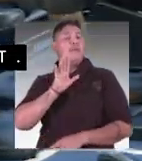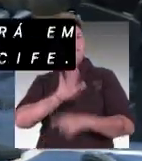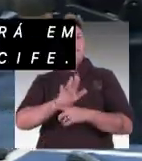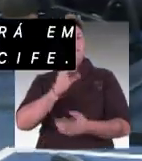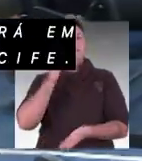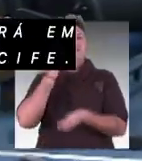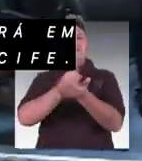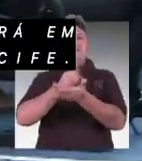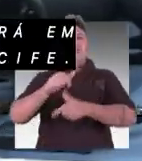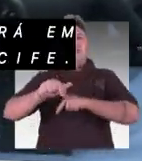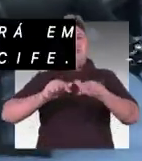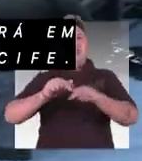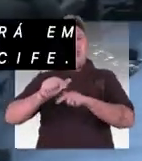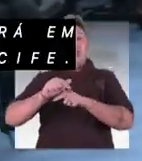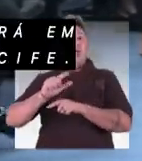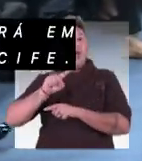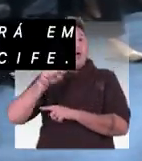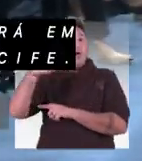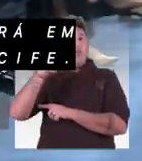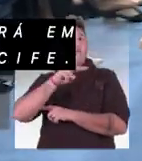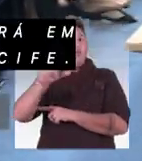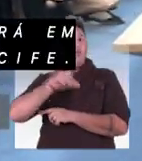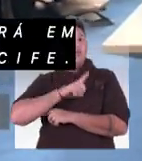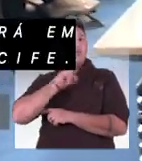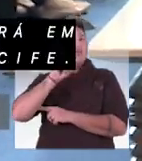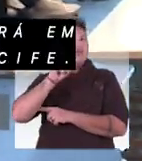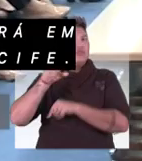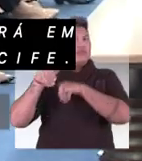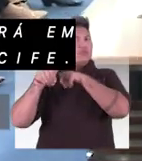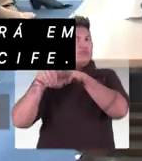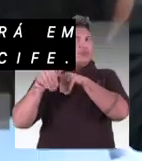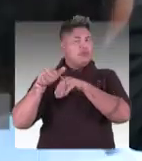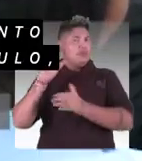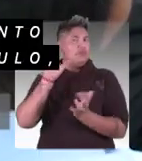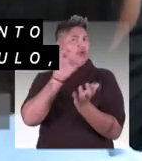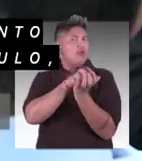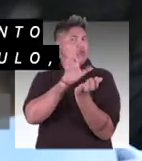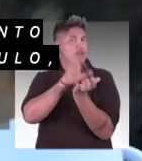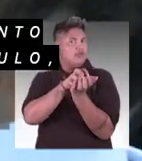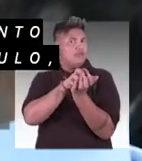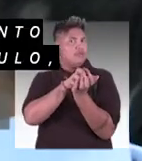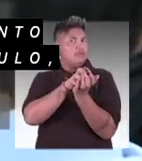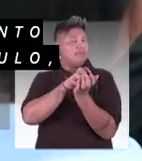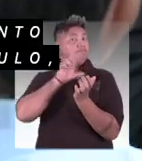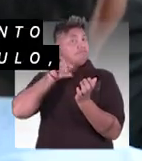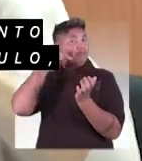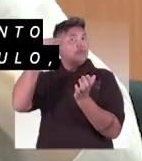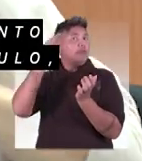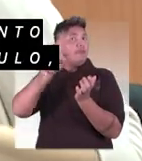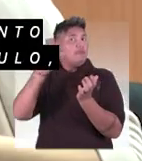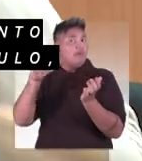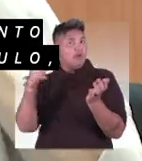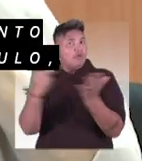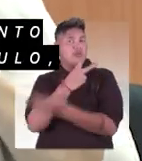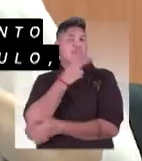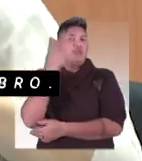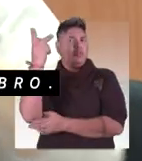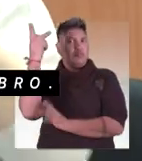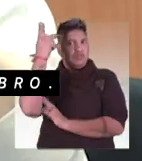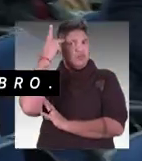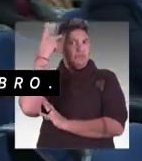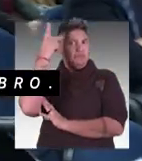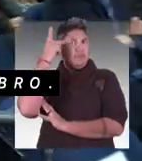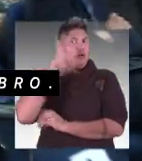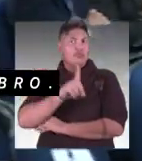MPT. A próxima edição será em 5 de setembro, no Recife. Logo depois, o evento ocorrerá em São Paulo,